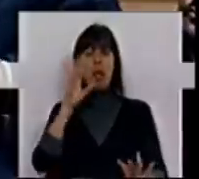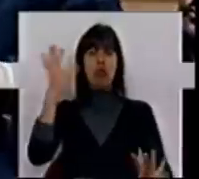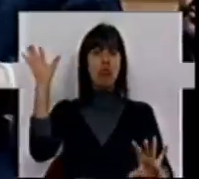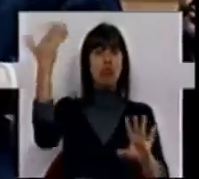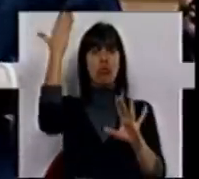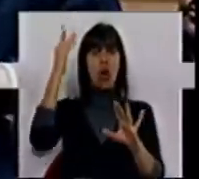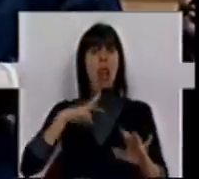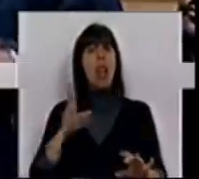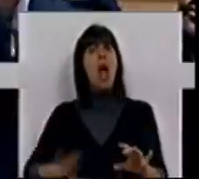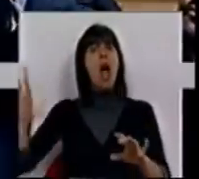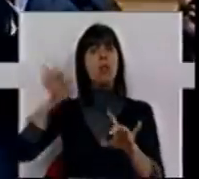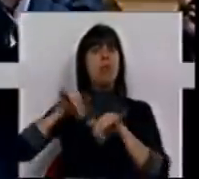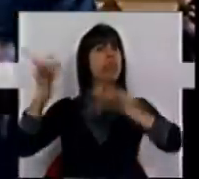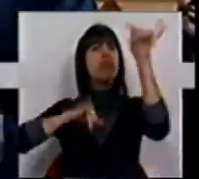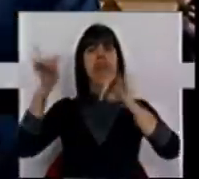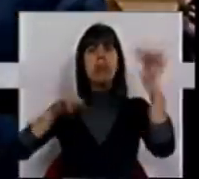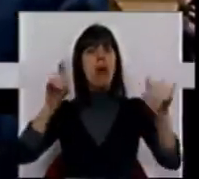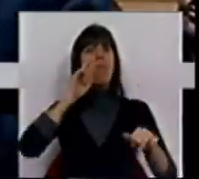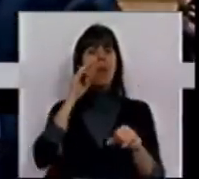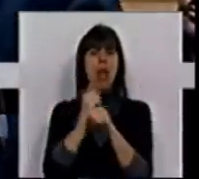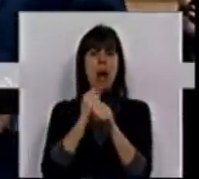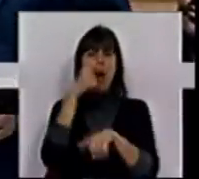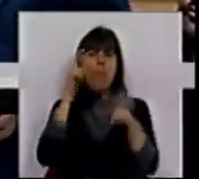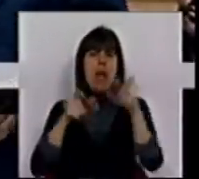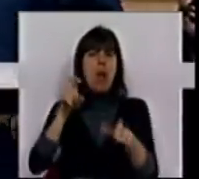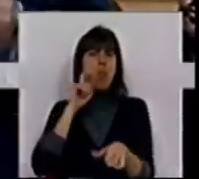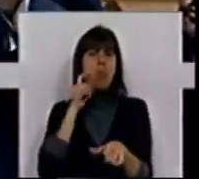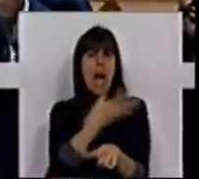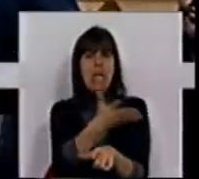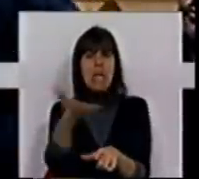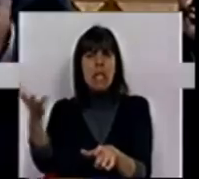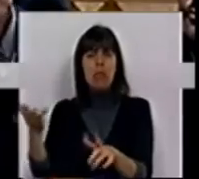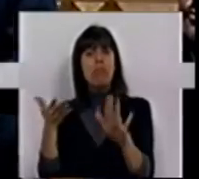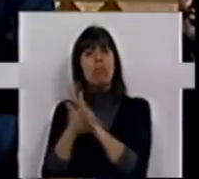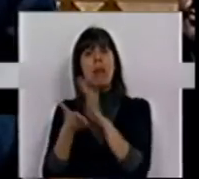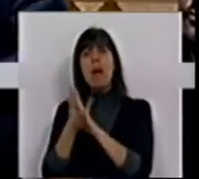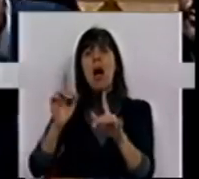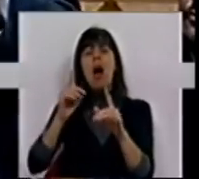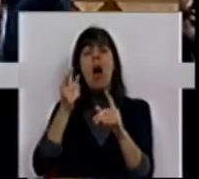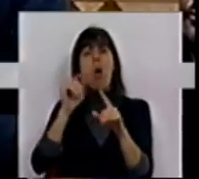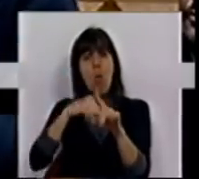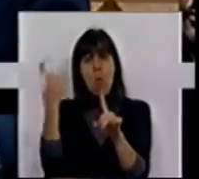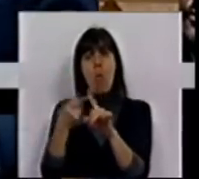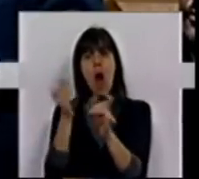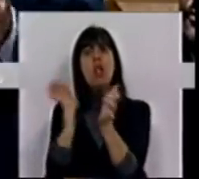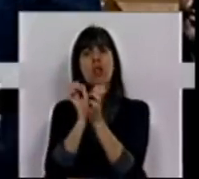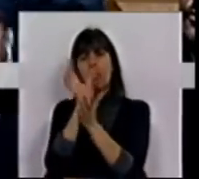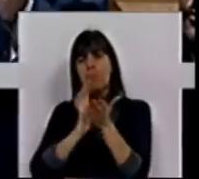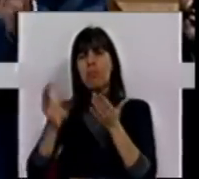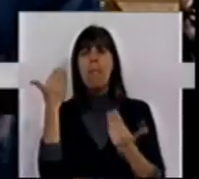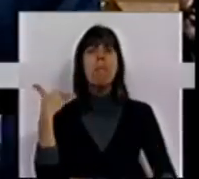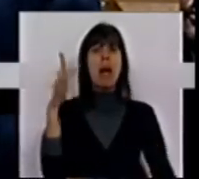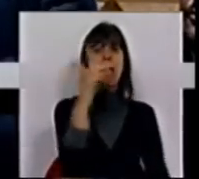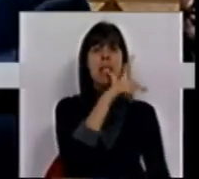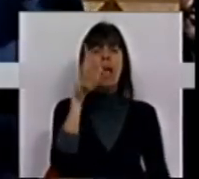maior exportadora nacional, assegura milhares de postos de trabalho, faz entrar anualmente na Segurança Social